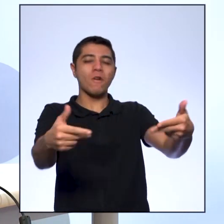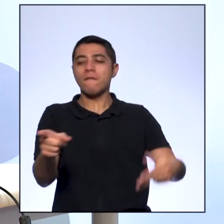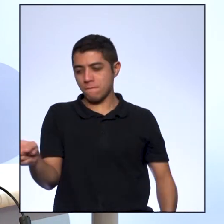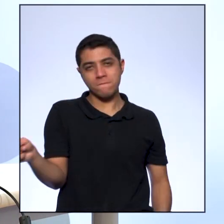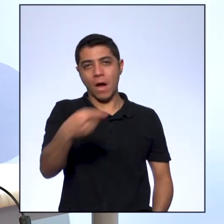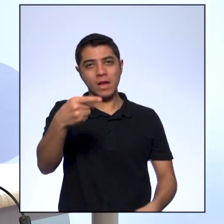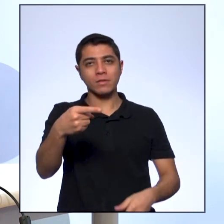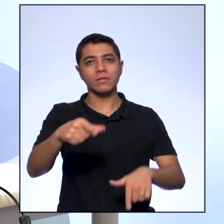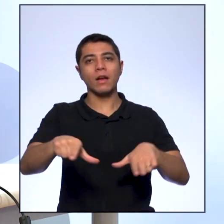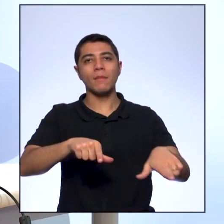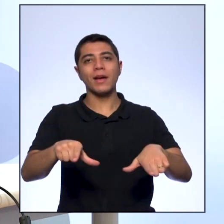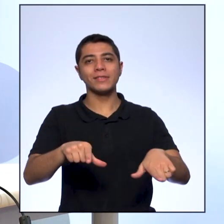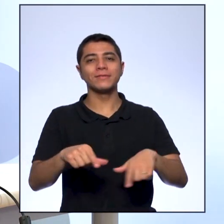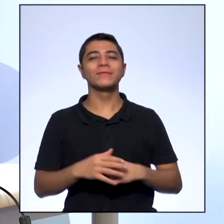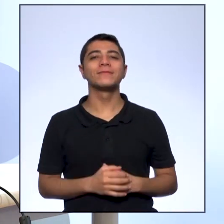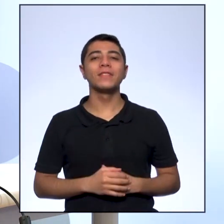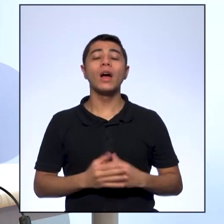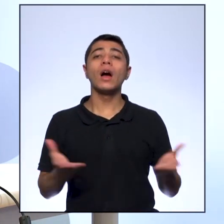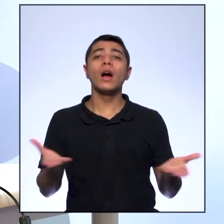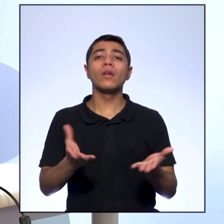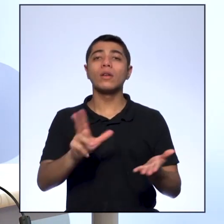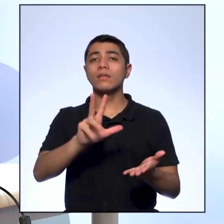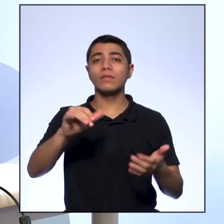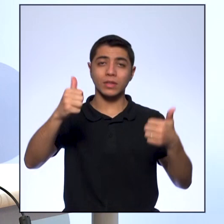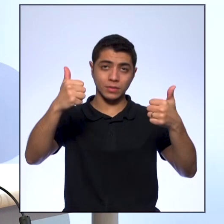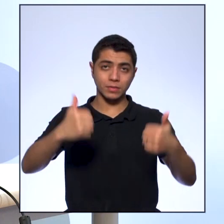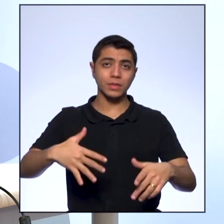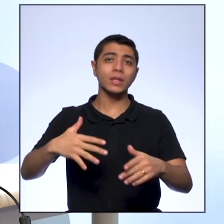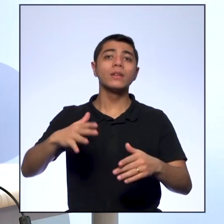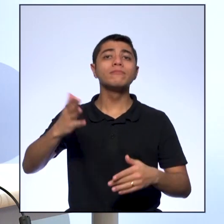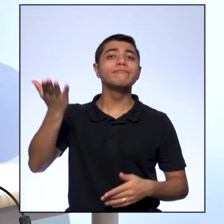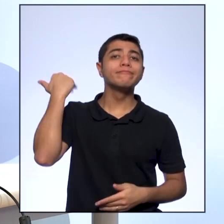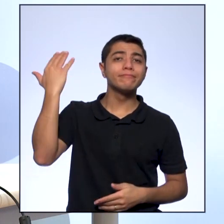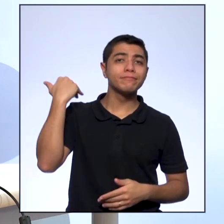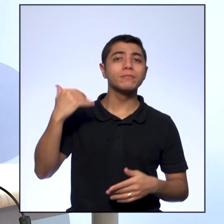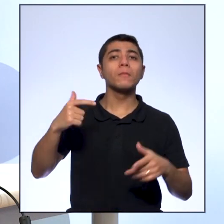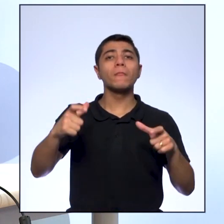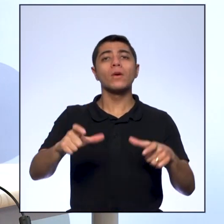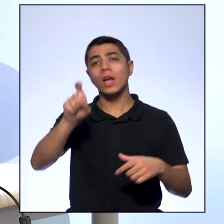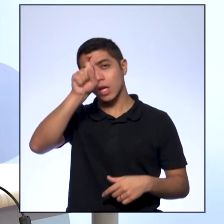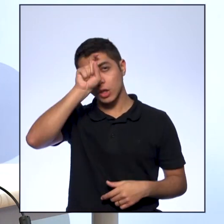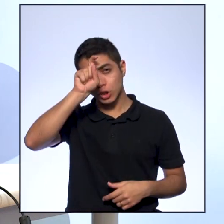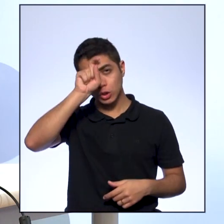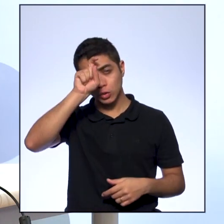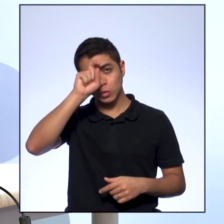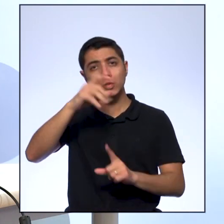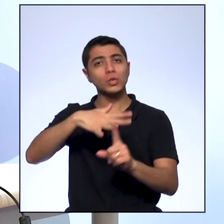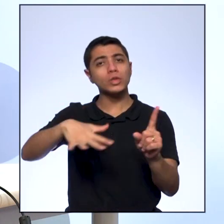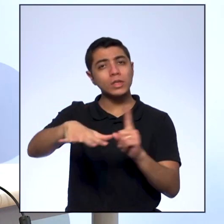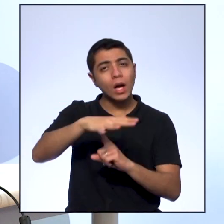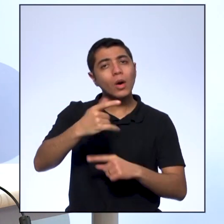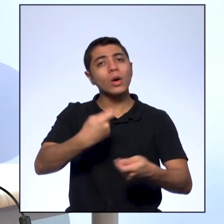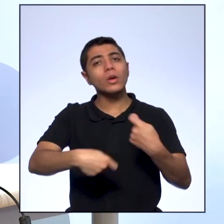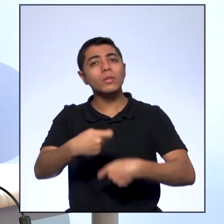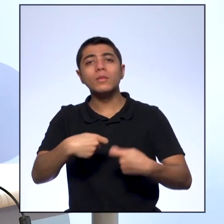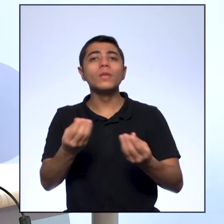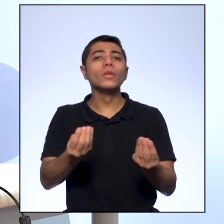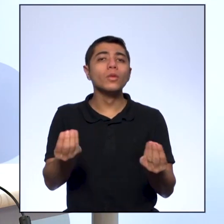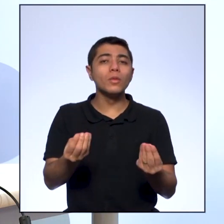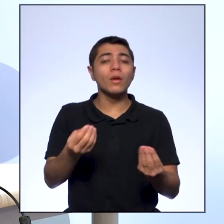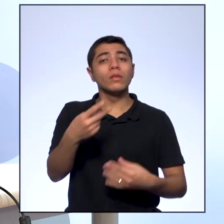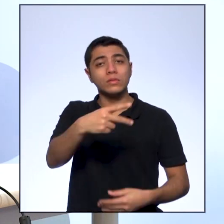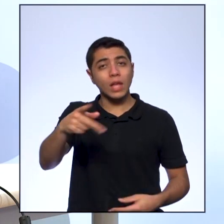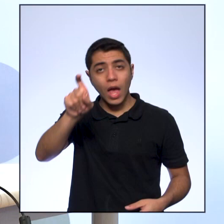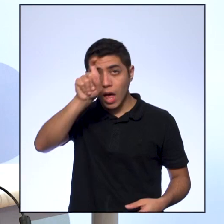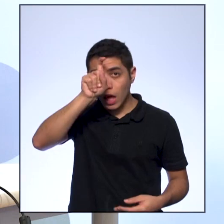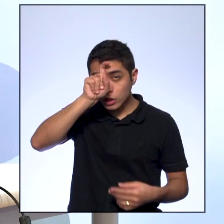sociais, políticas e econômicas do Antigo Egito. E a história do Antigo Egito, a gente pode organizar ela numa certa linha